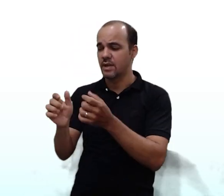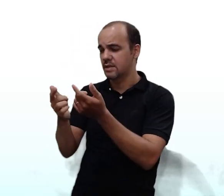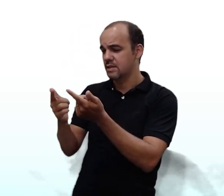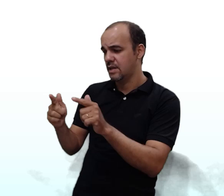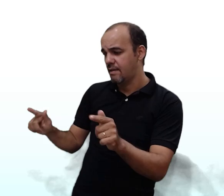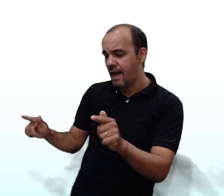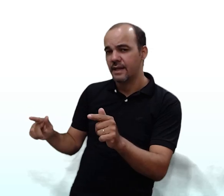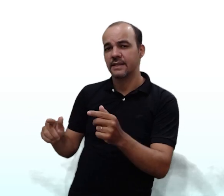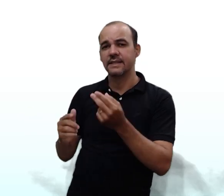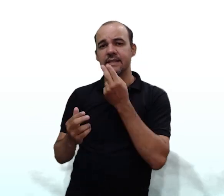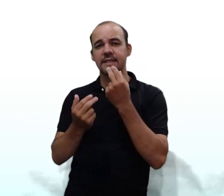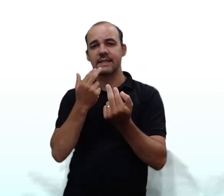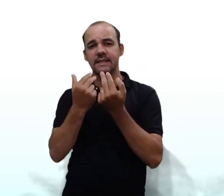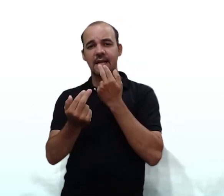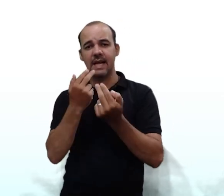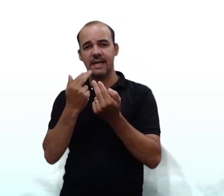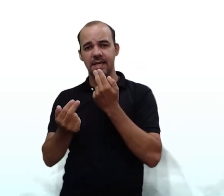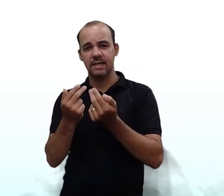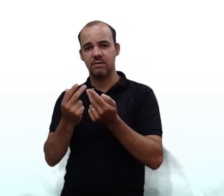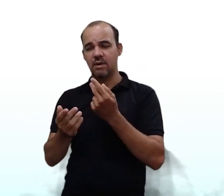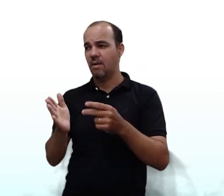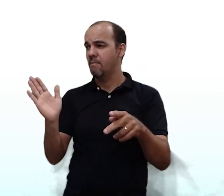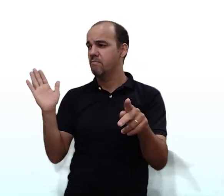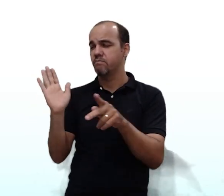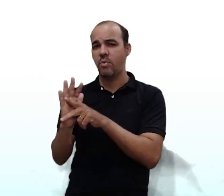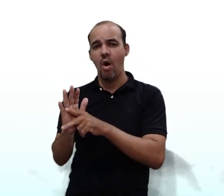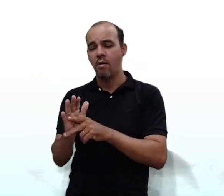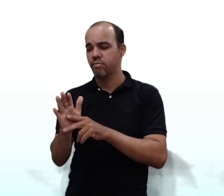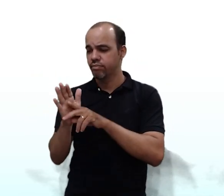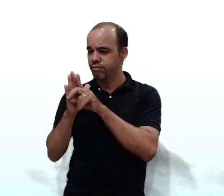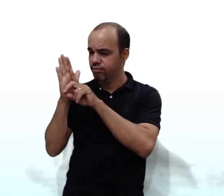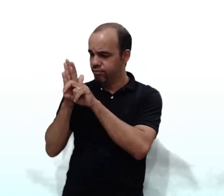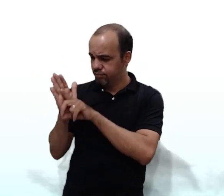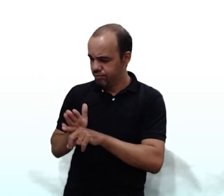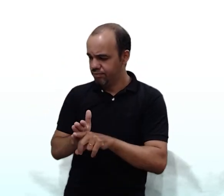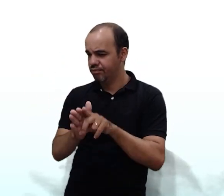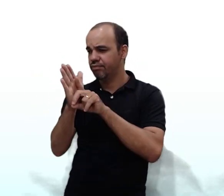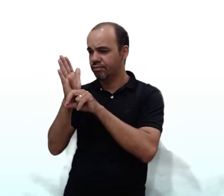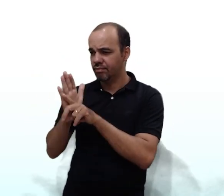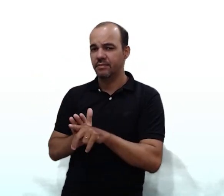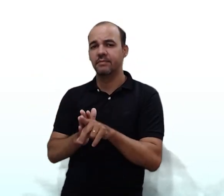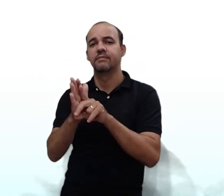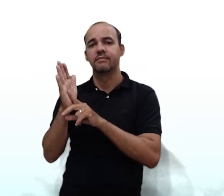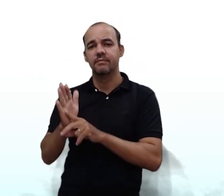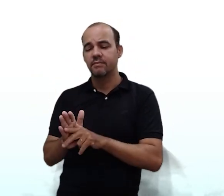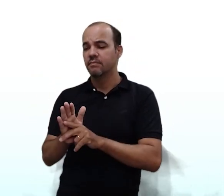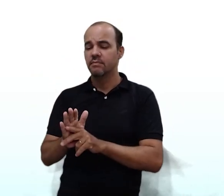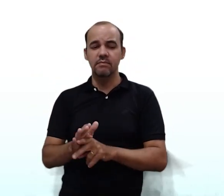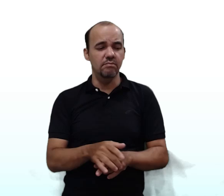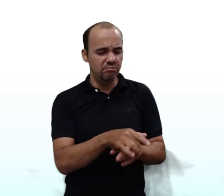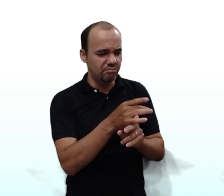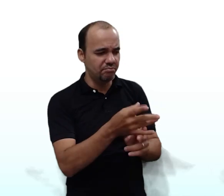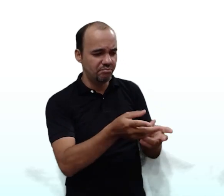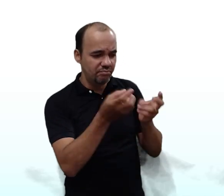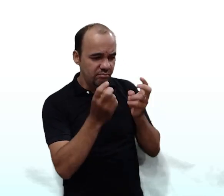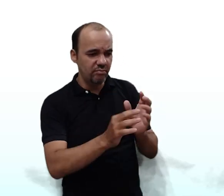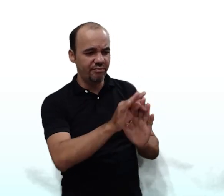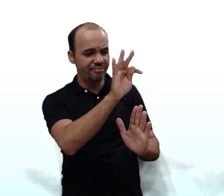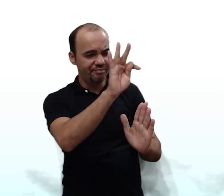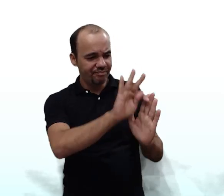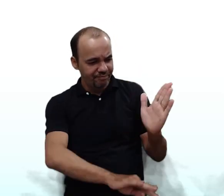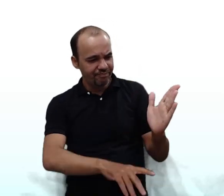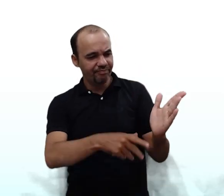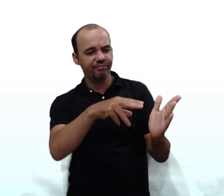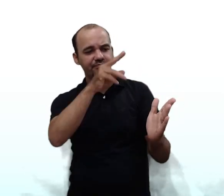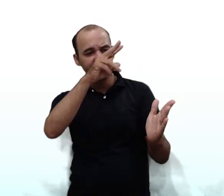estuda aspectos gramaticais, quando você estuda a estrutura do idioma e que você pega um texto, você consegue ler